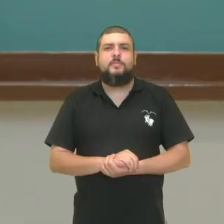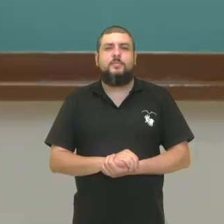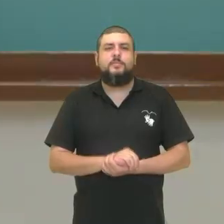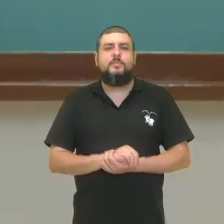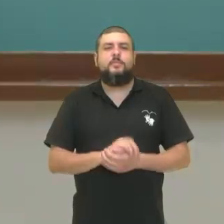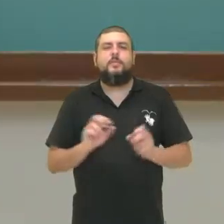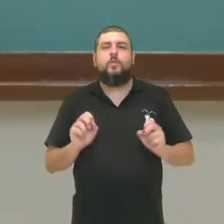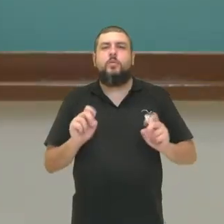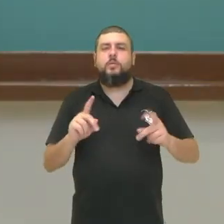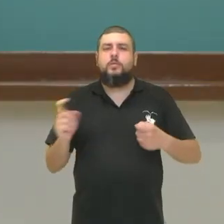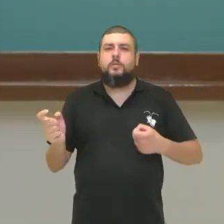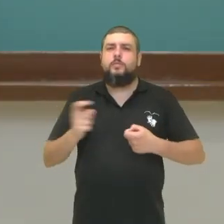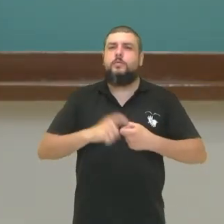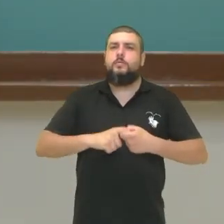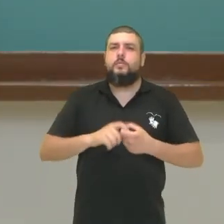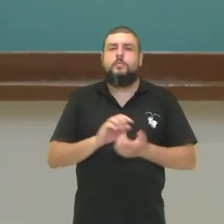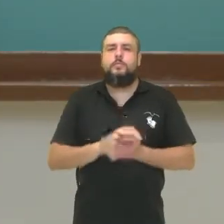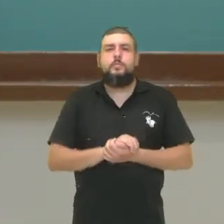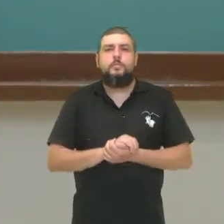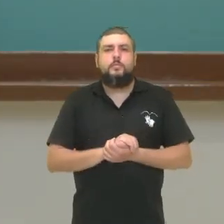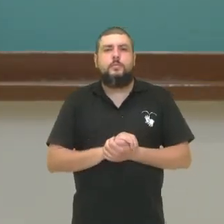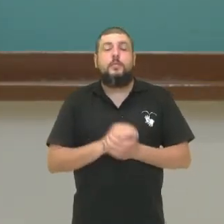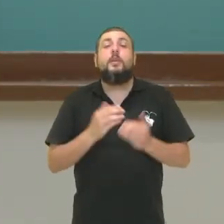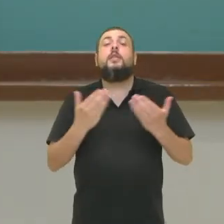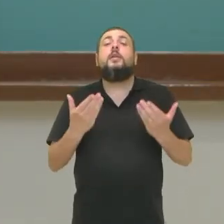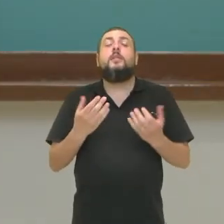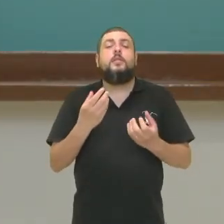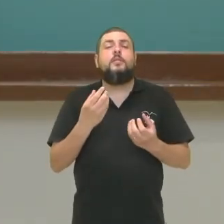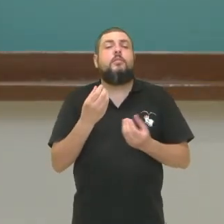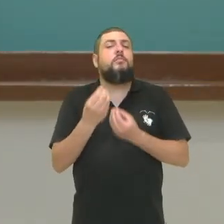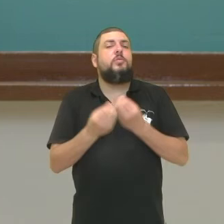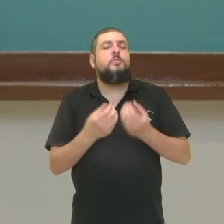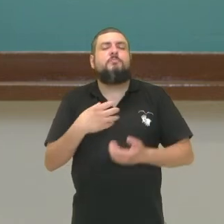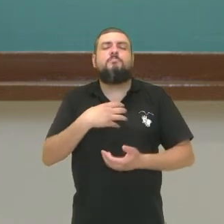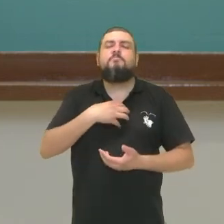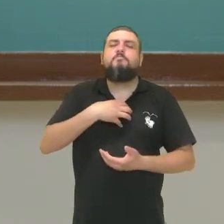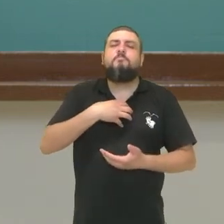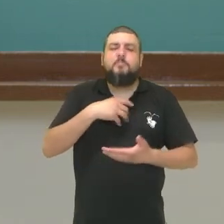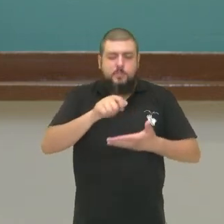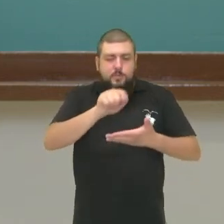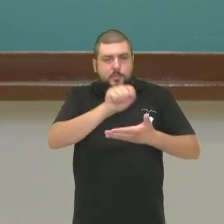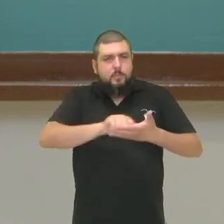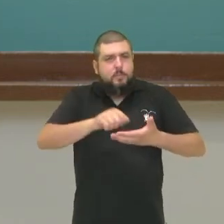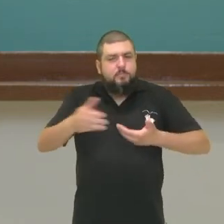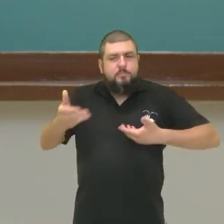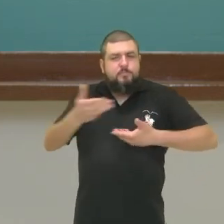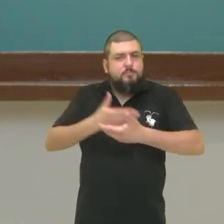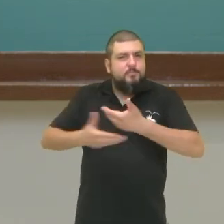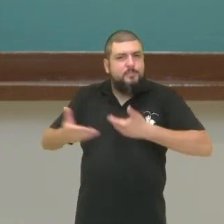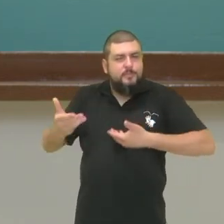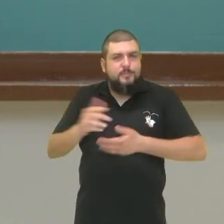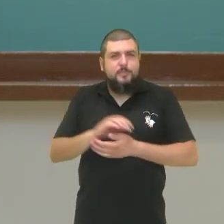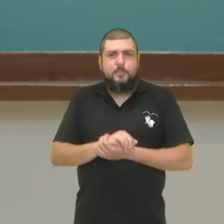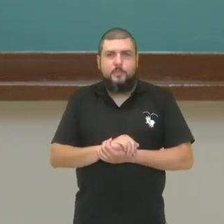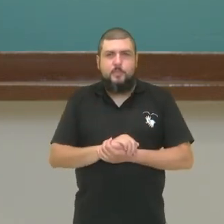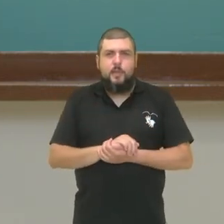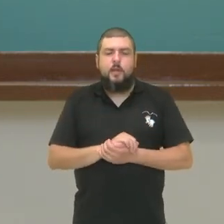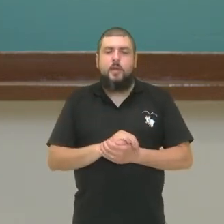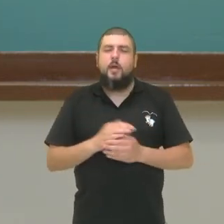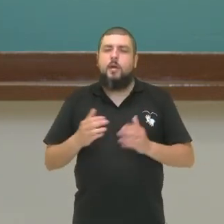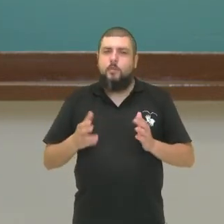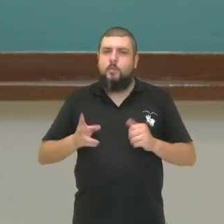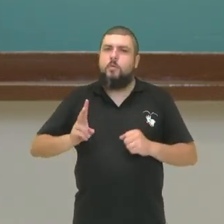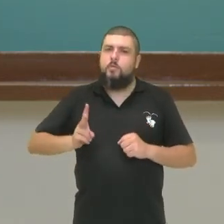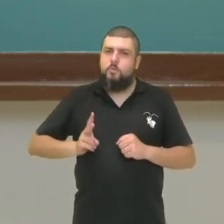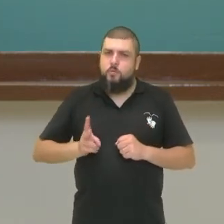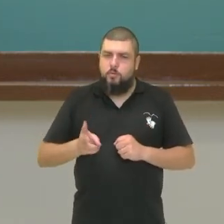Voltamos, pessoal. E aí, como foi realizar esta atividade com seus colegas? E vamos agora continuar